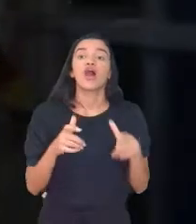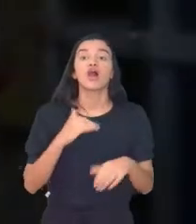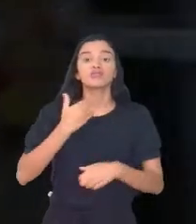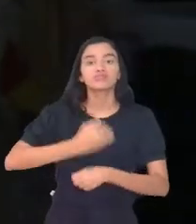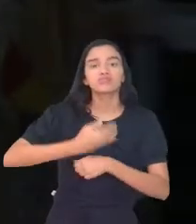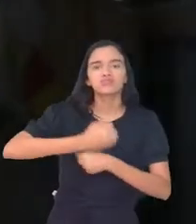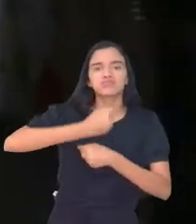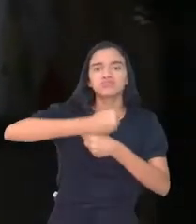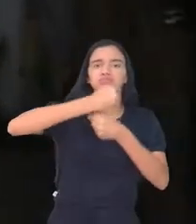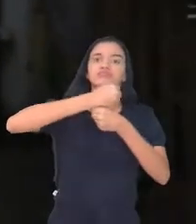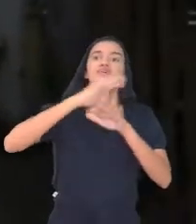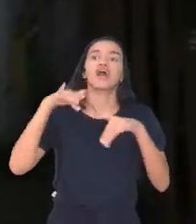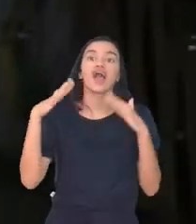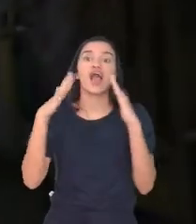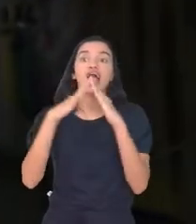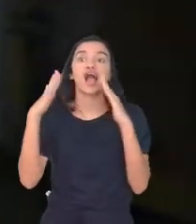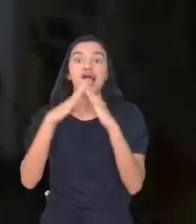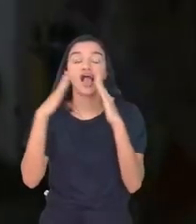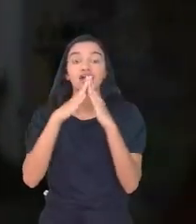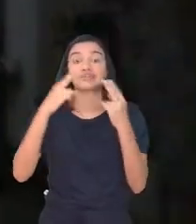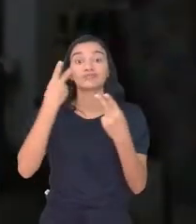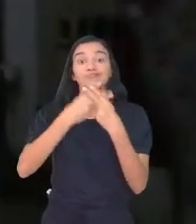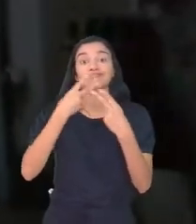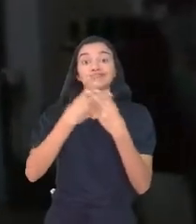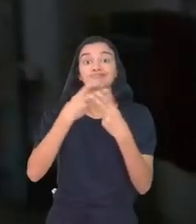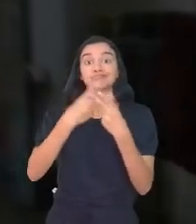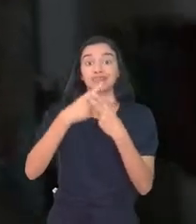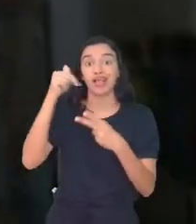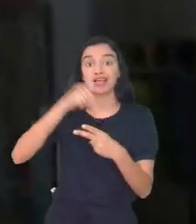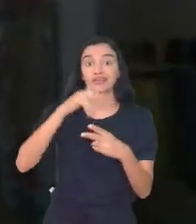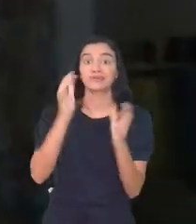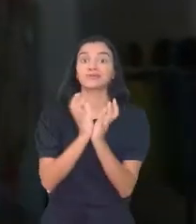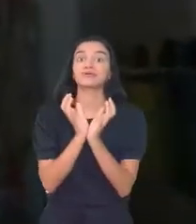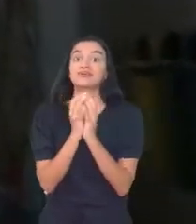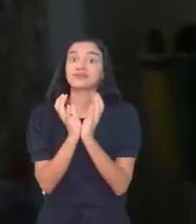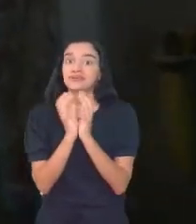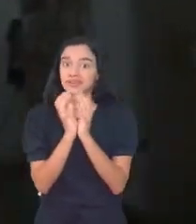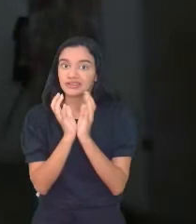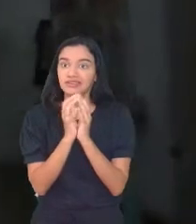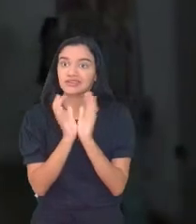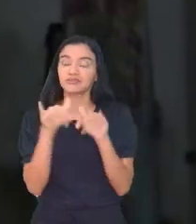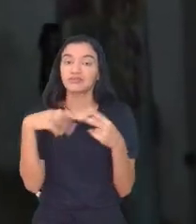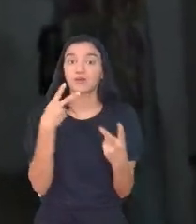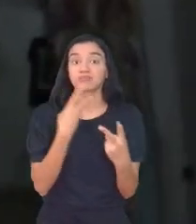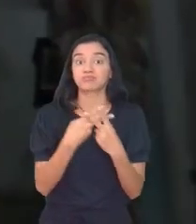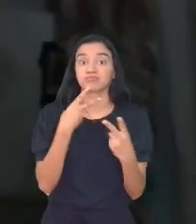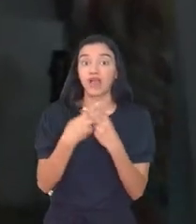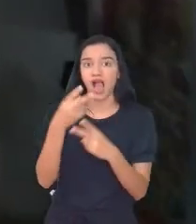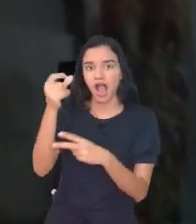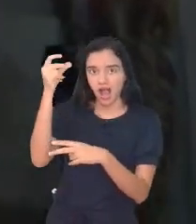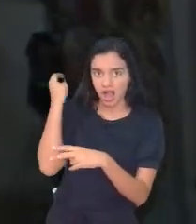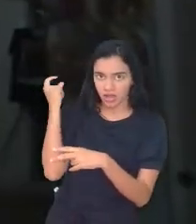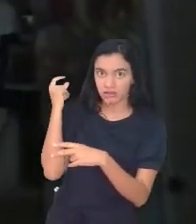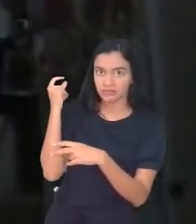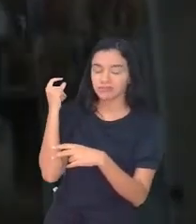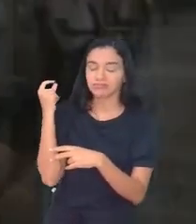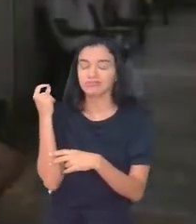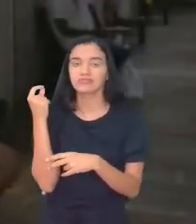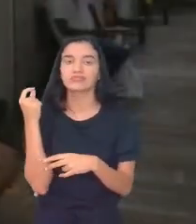a antiga Casa de Detenção do Recife. A Casa de Detenção do Recife é